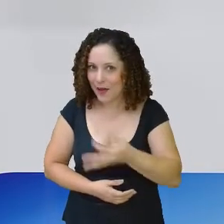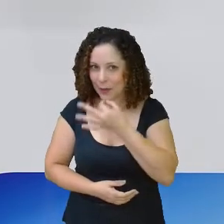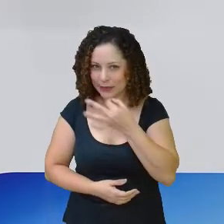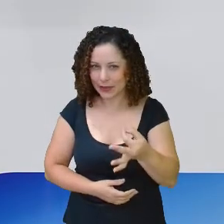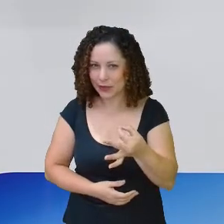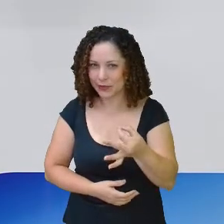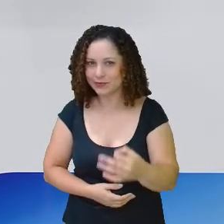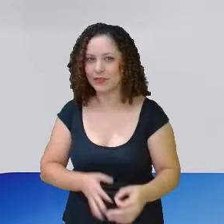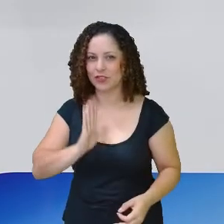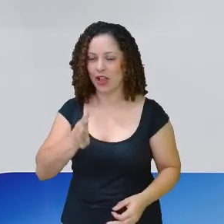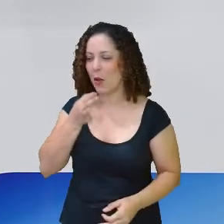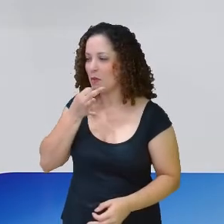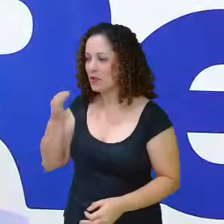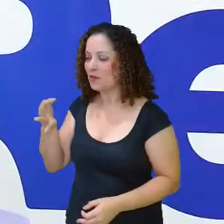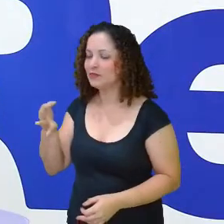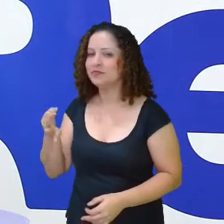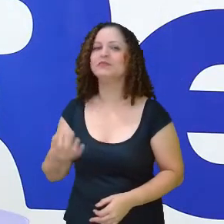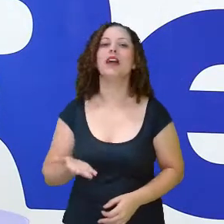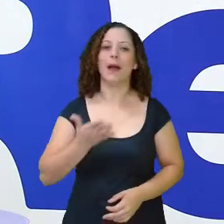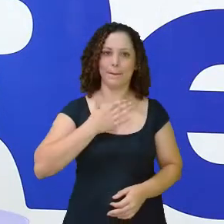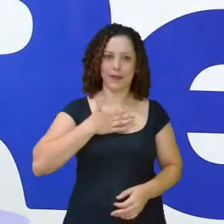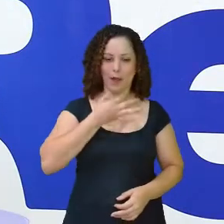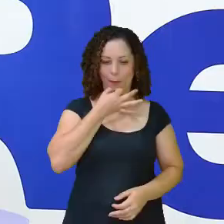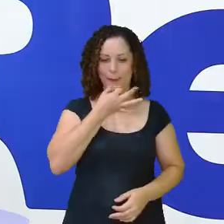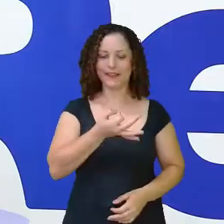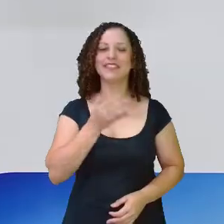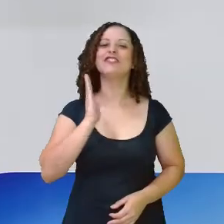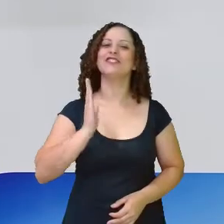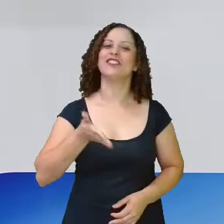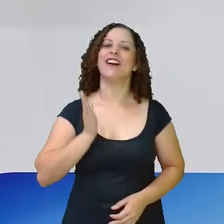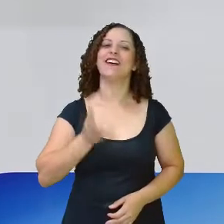deu a sua, professor Givanilson? Já, sempre.